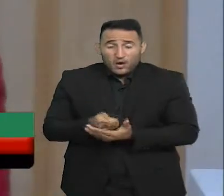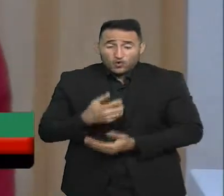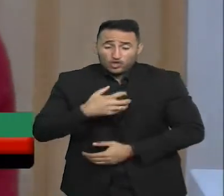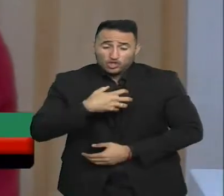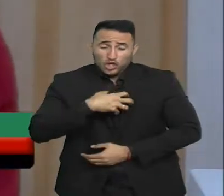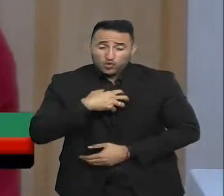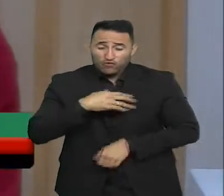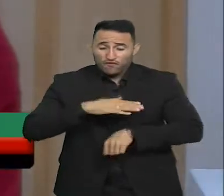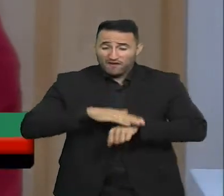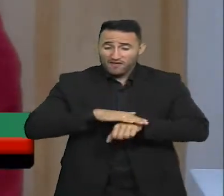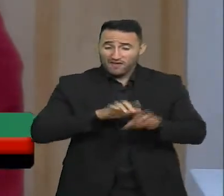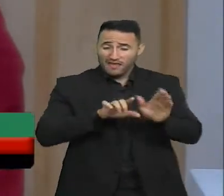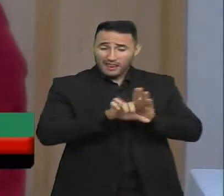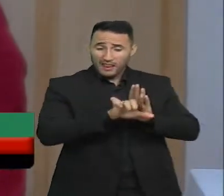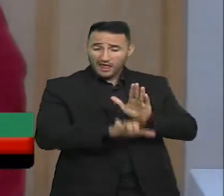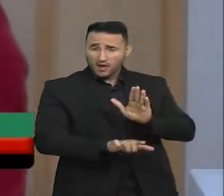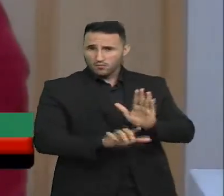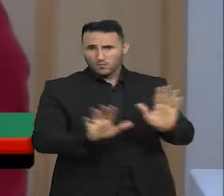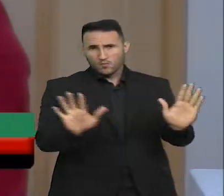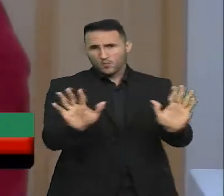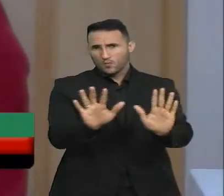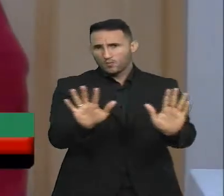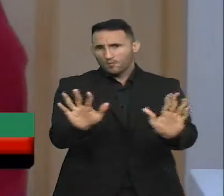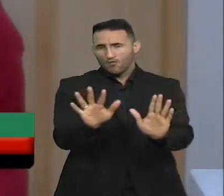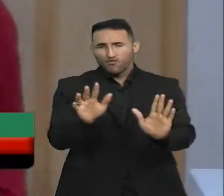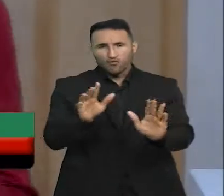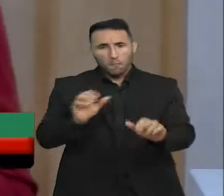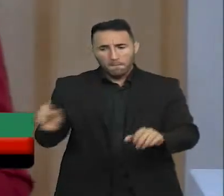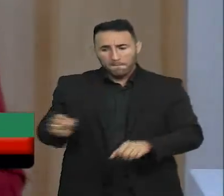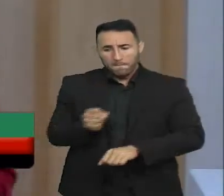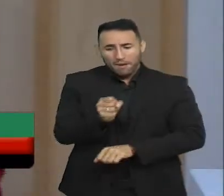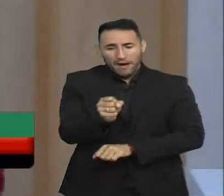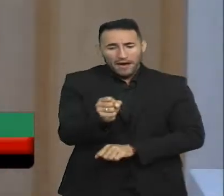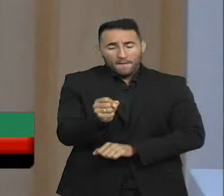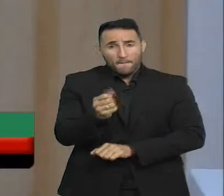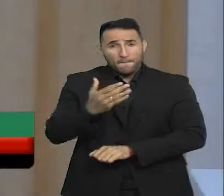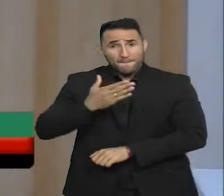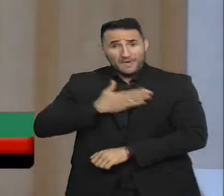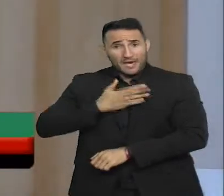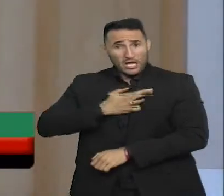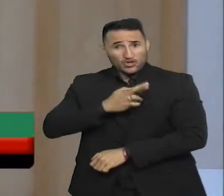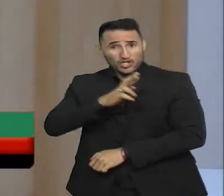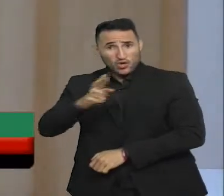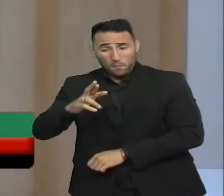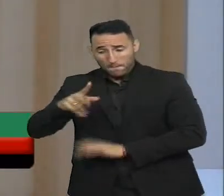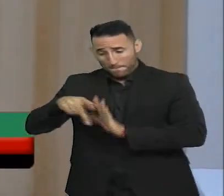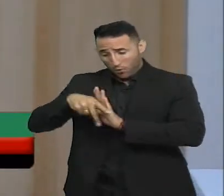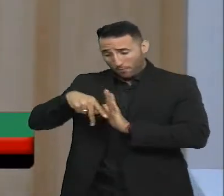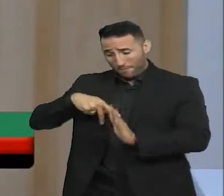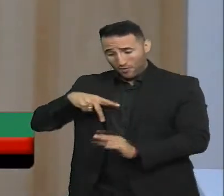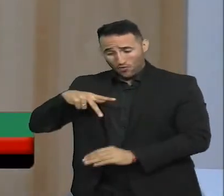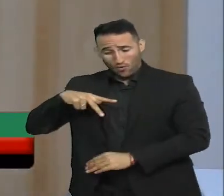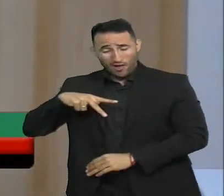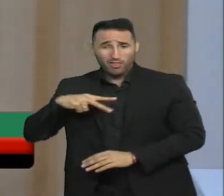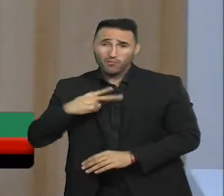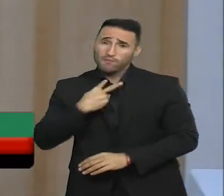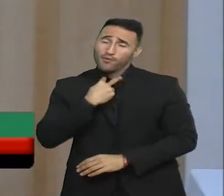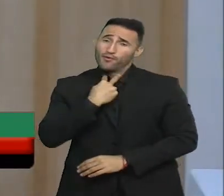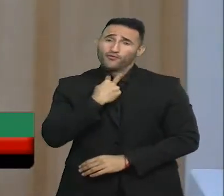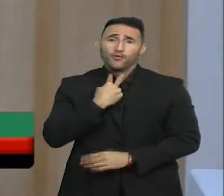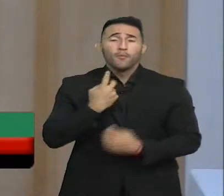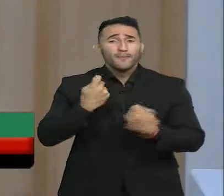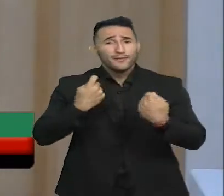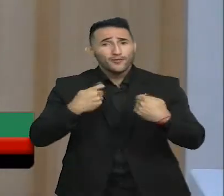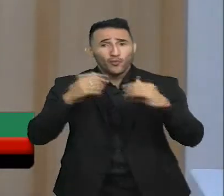fazer leis, a maneira de ocupar esse espaço pela religião que eu trago individualmente. Então, eu tenho que respeitar a todas